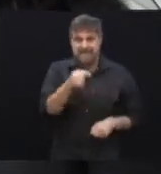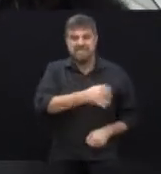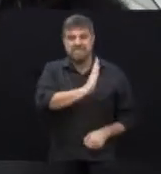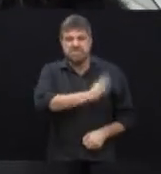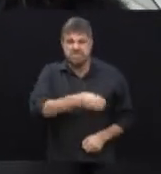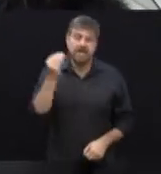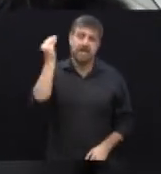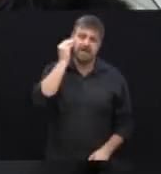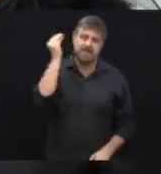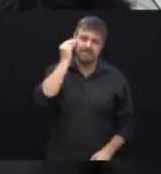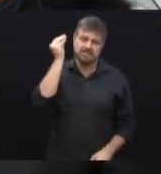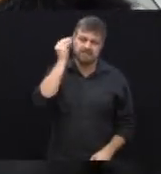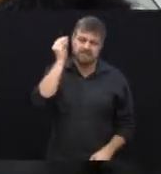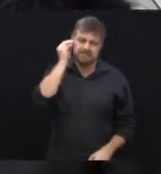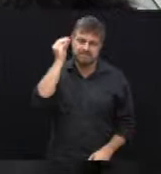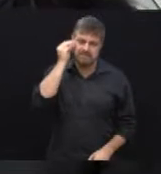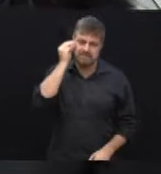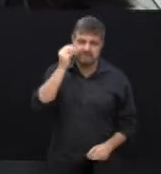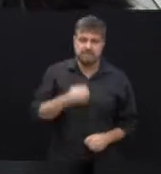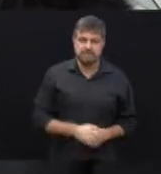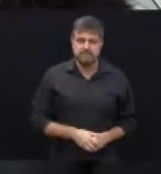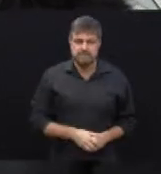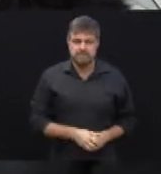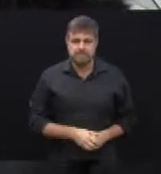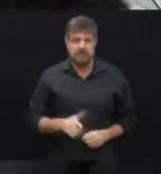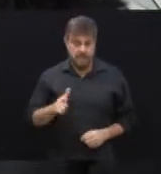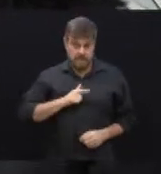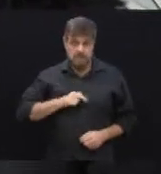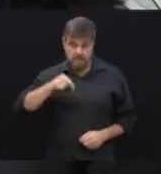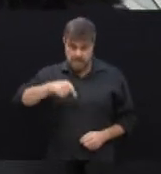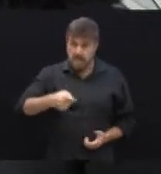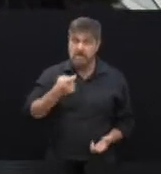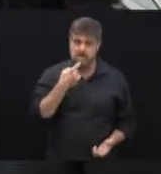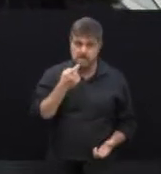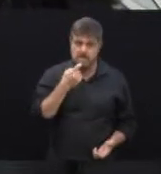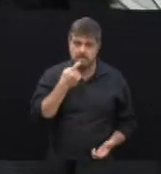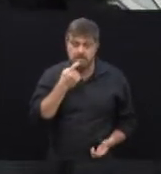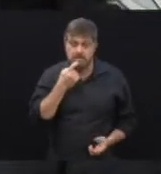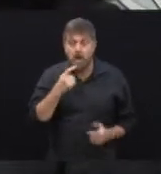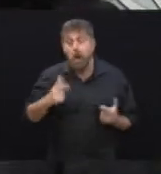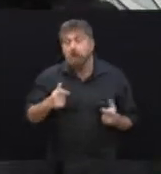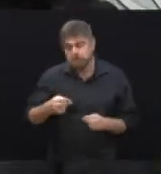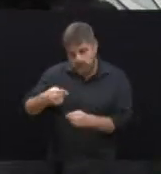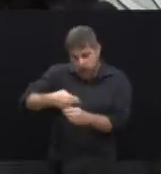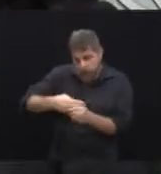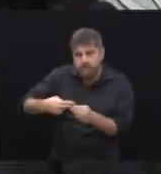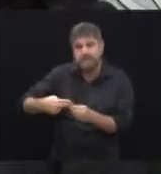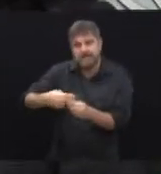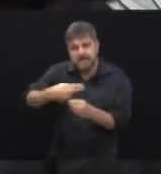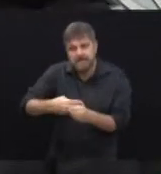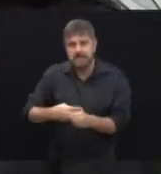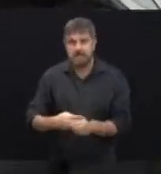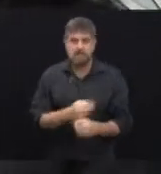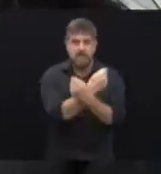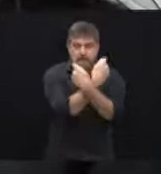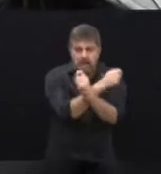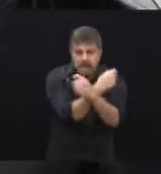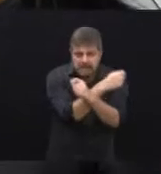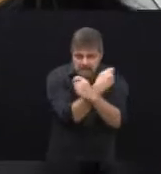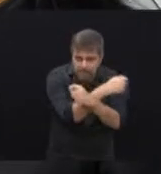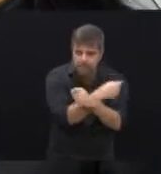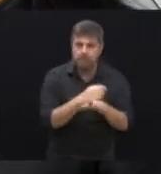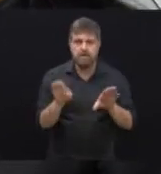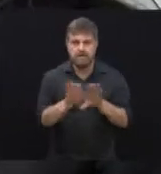tem muita experiência com Parkinson. Serviços como esse, por exemplo, nós temos disponíveis na Unicamp, aqui em Campinas, na